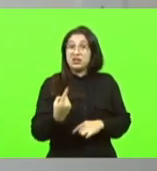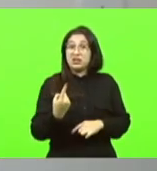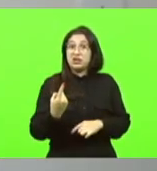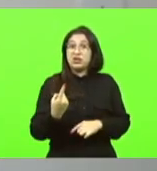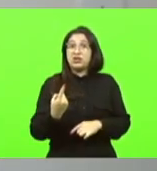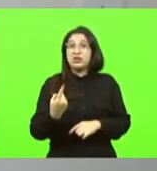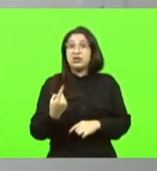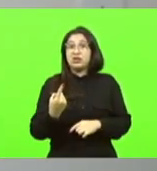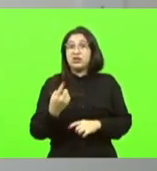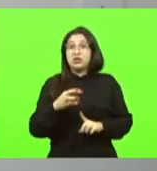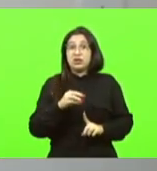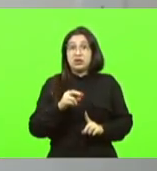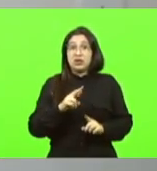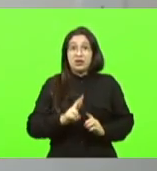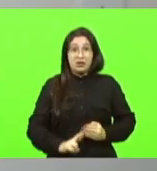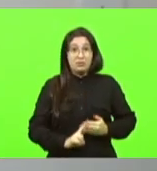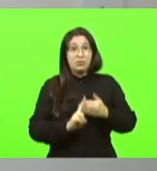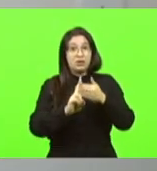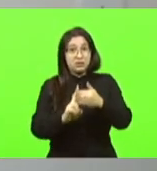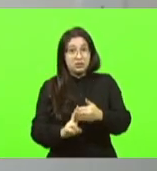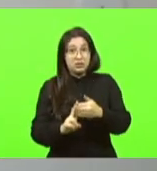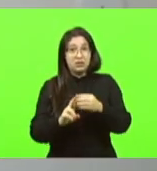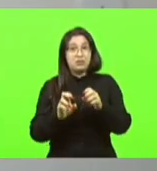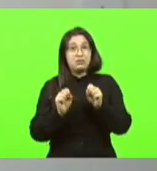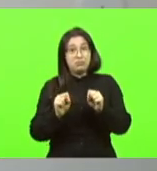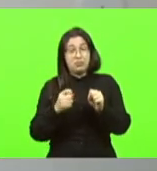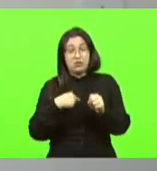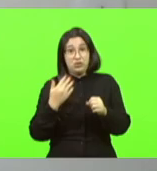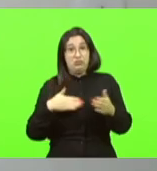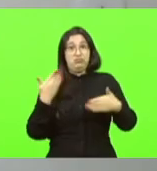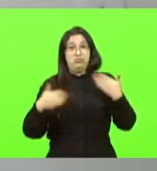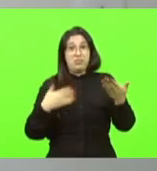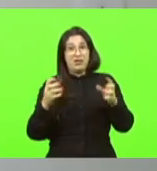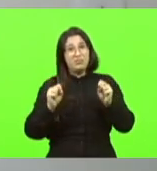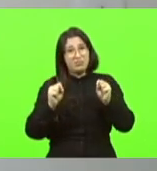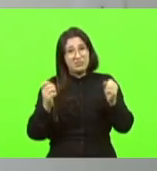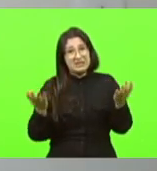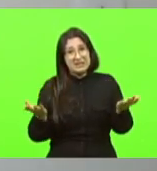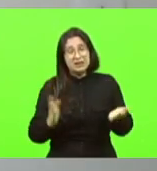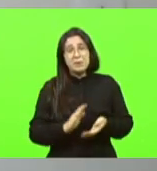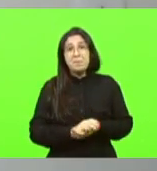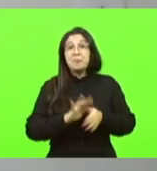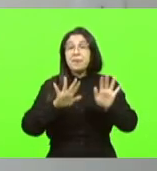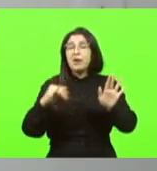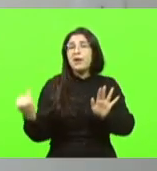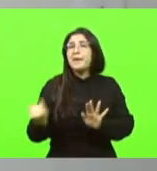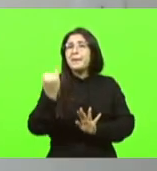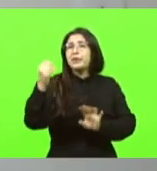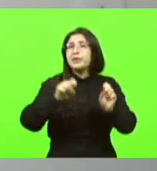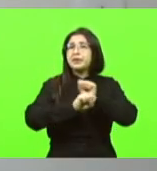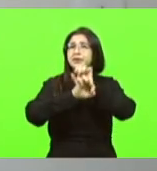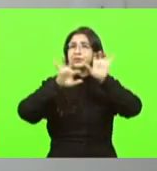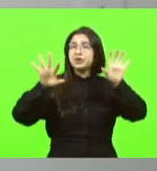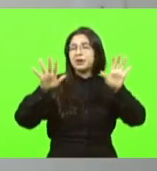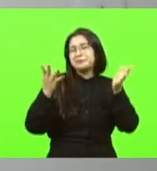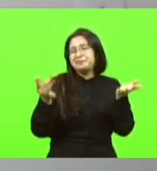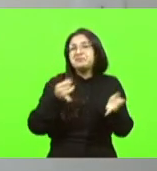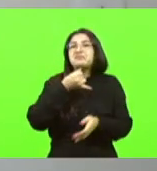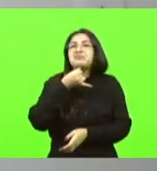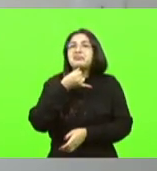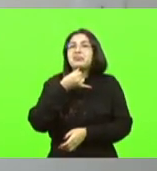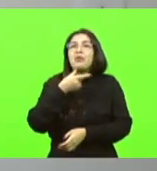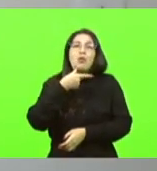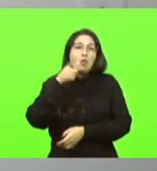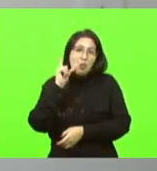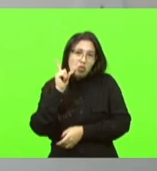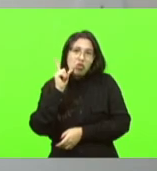pode acontecer na ponta isso me assusta agora é importante deixar claro Ontem nós tivemos